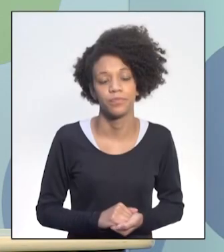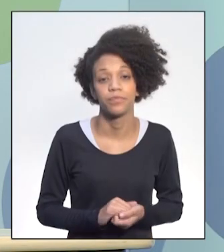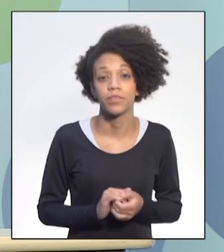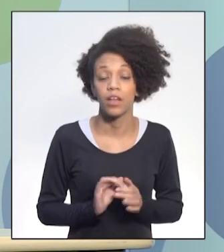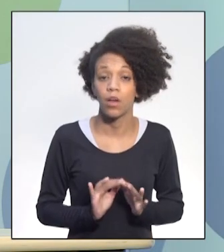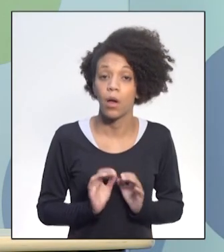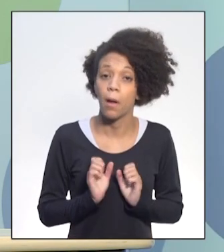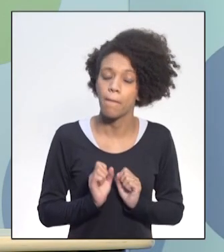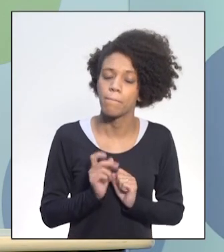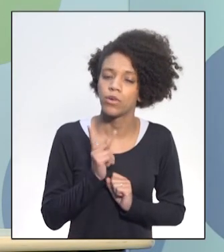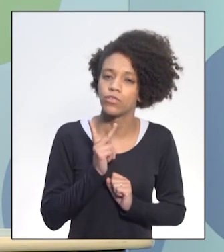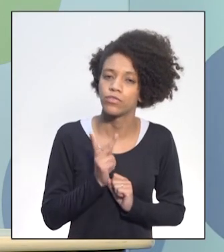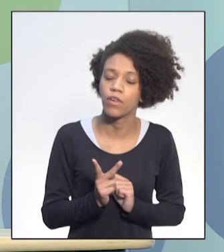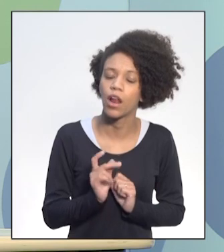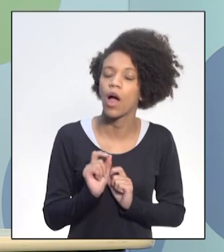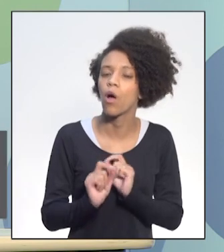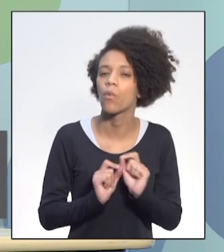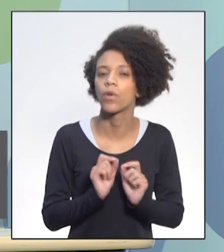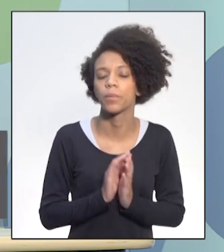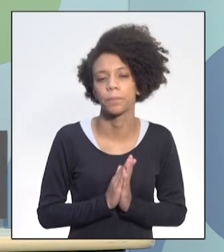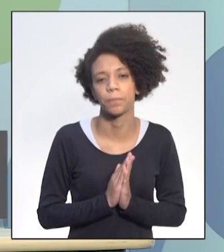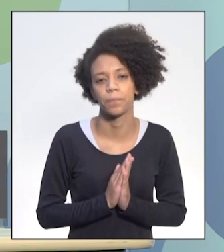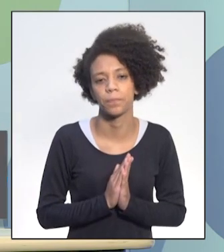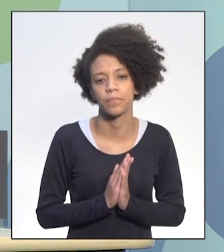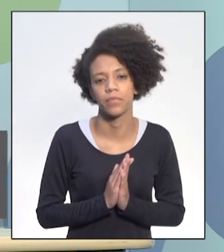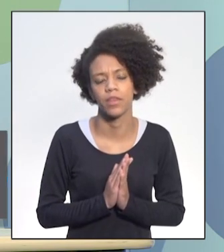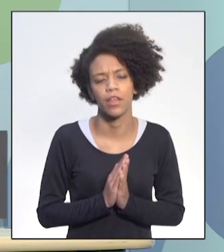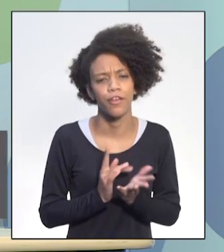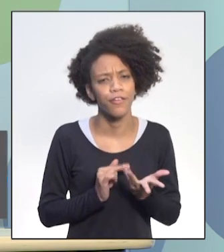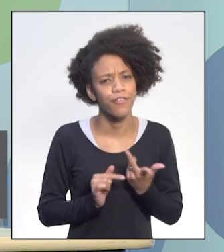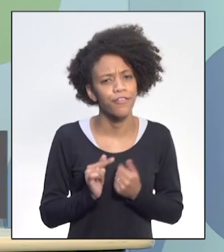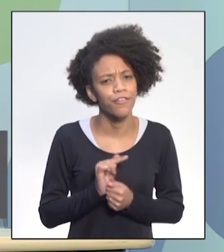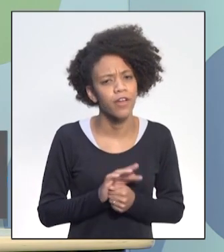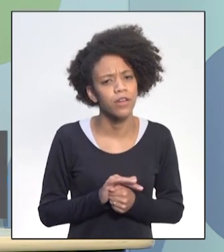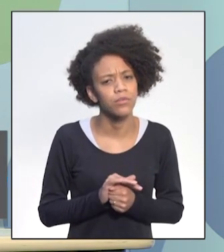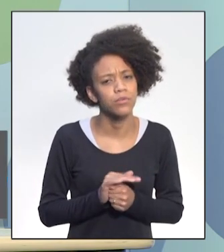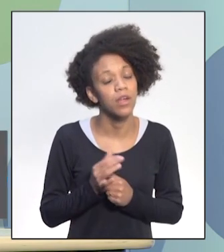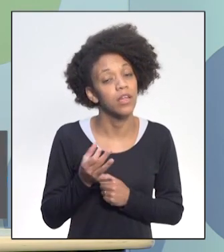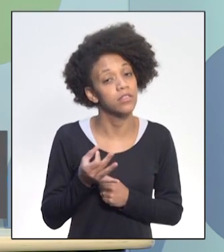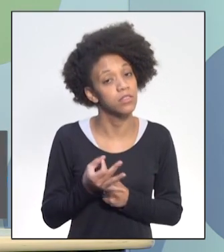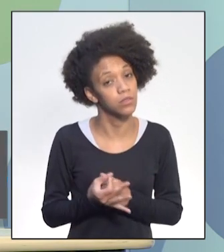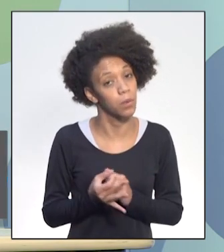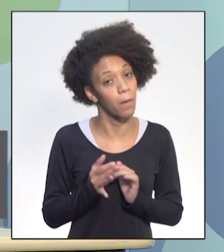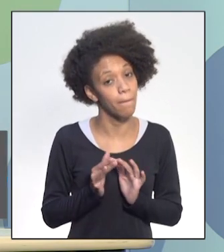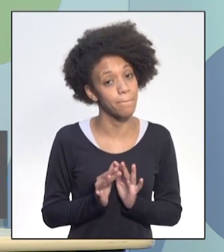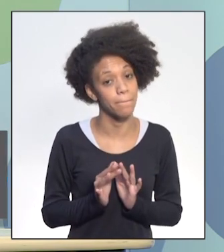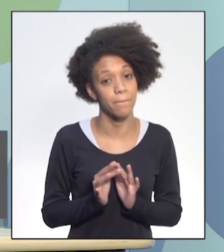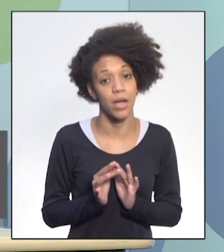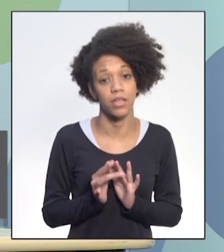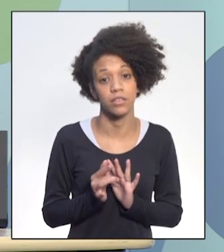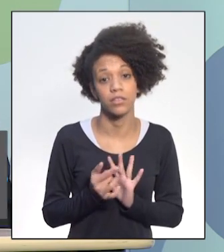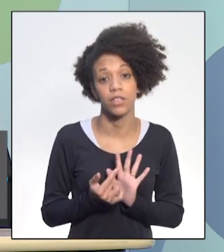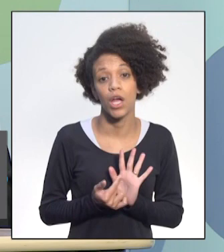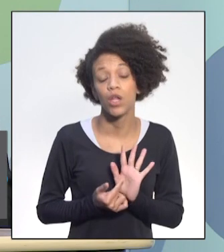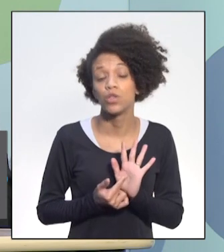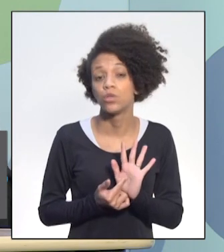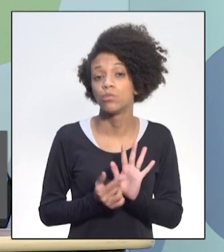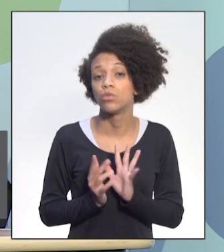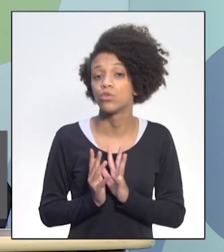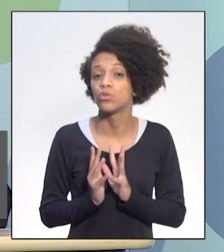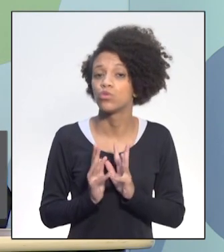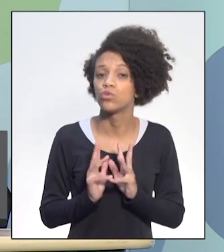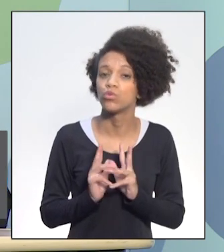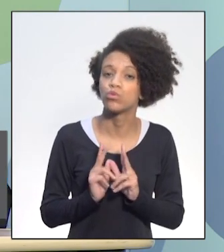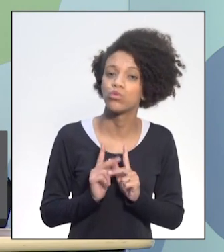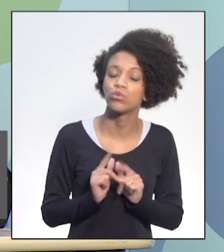Olha, a gente pode dizer o seguinte, professora, a maioria aqui acertou, mas não colocou todas